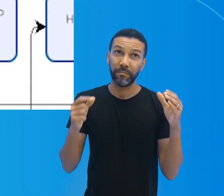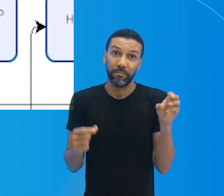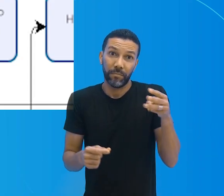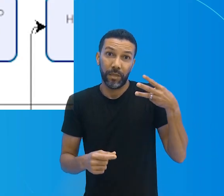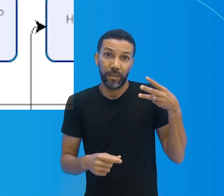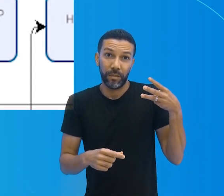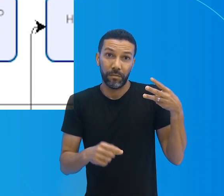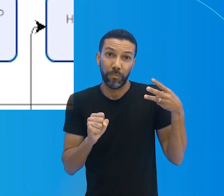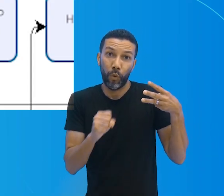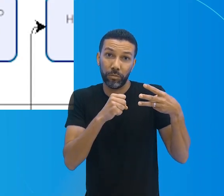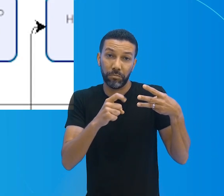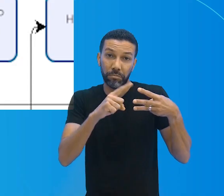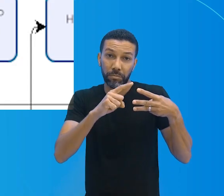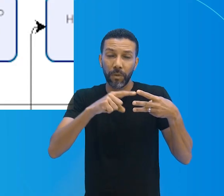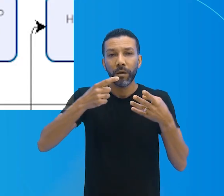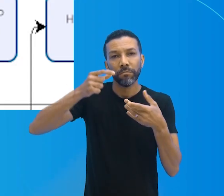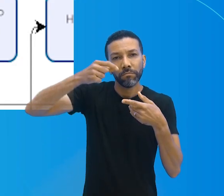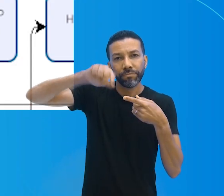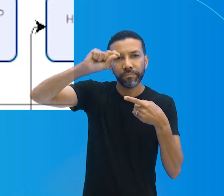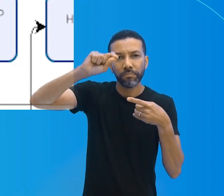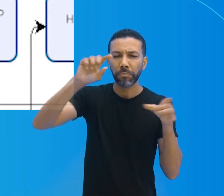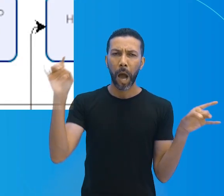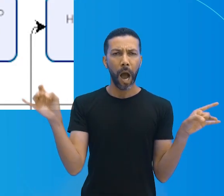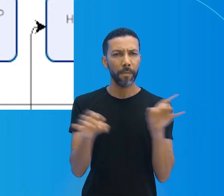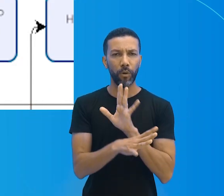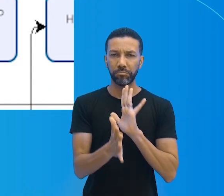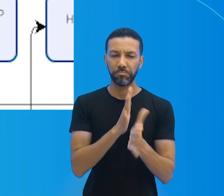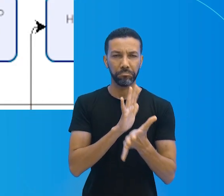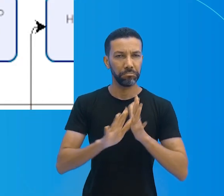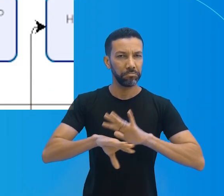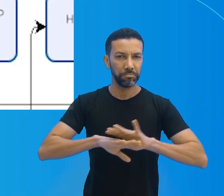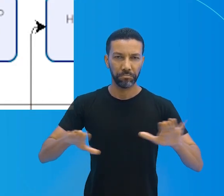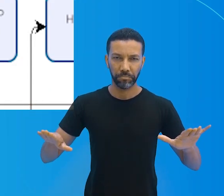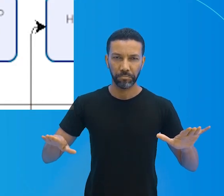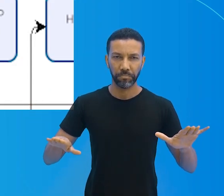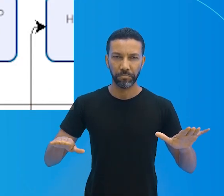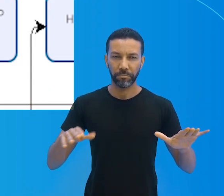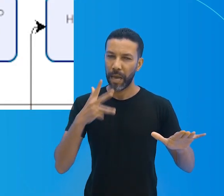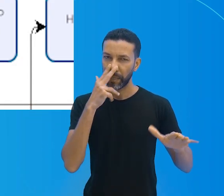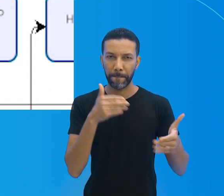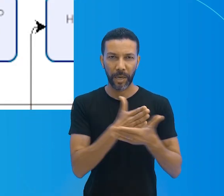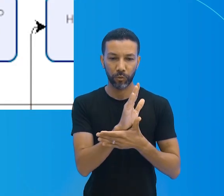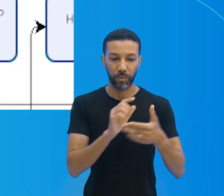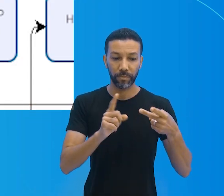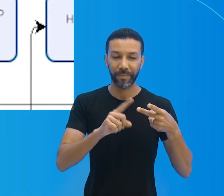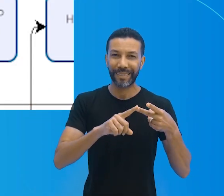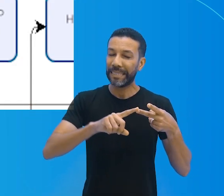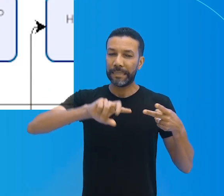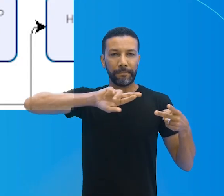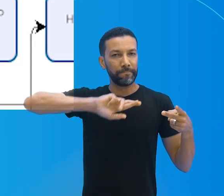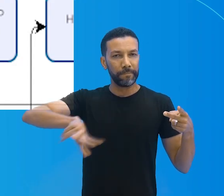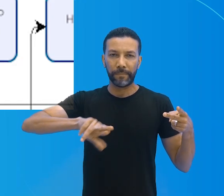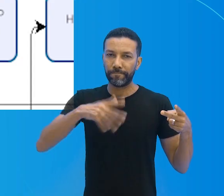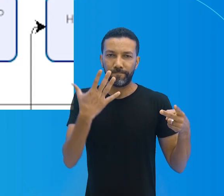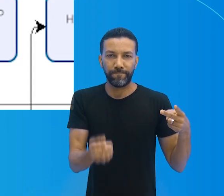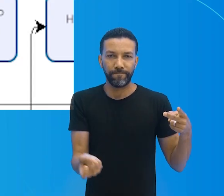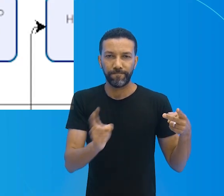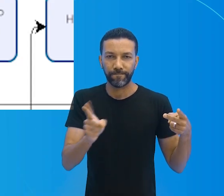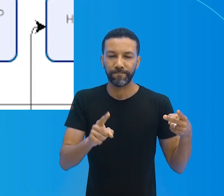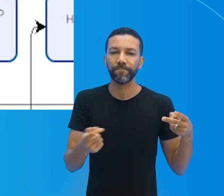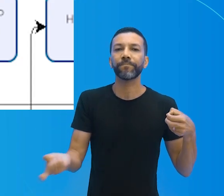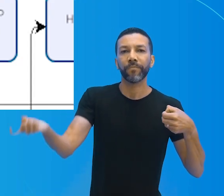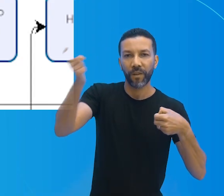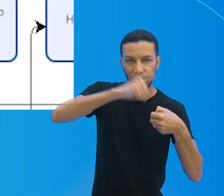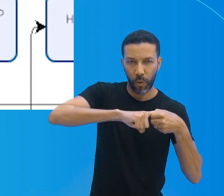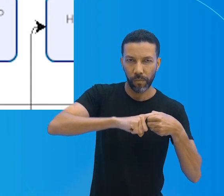ganhar uma dessas 3 situações. Se for homologado, acabou aí o processo. Ela fica com status de homologada. Se ela for